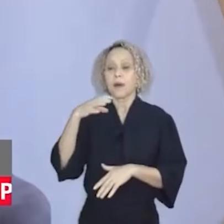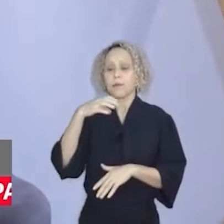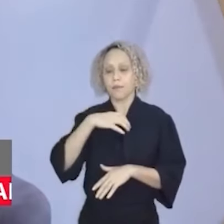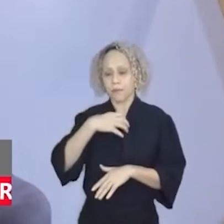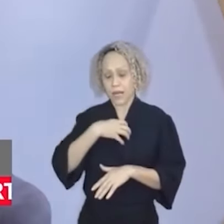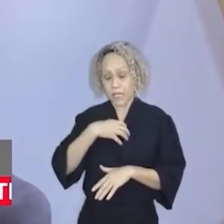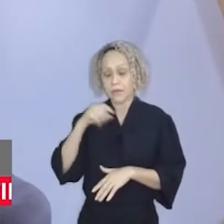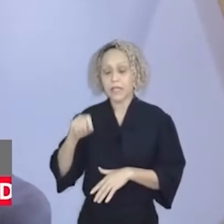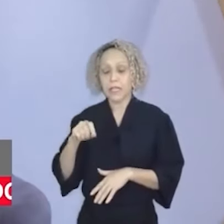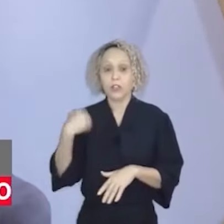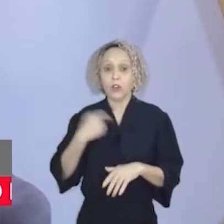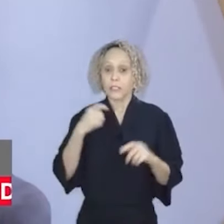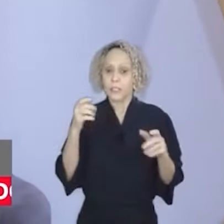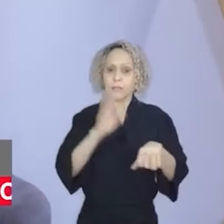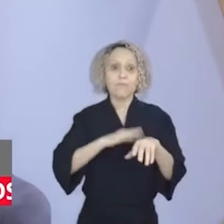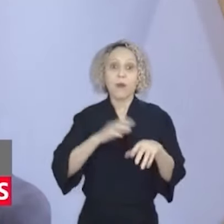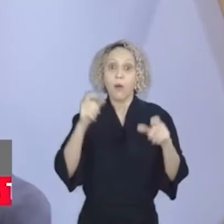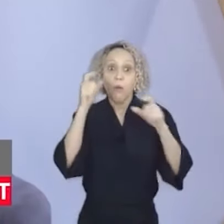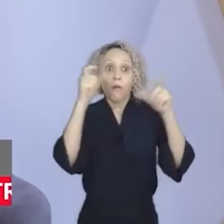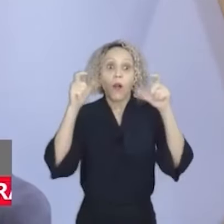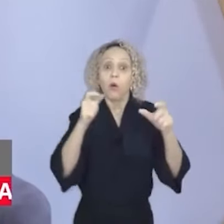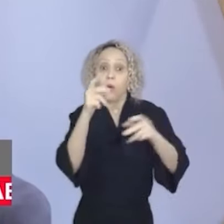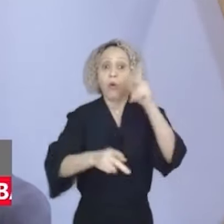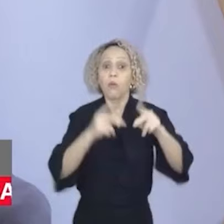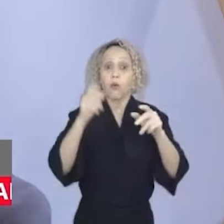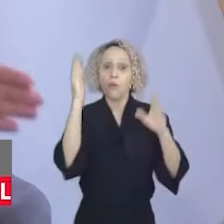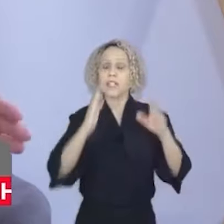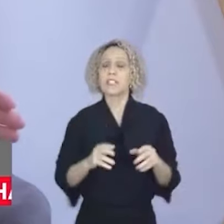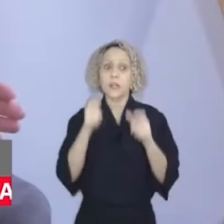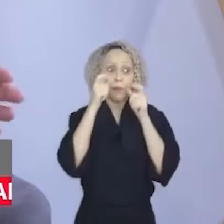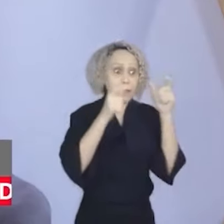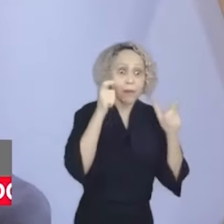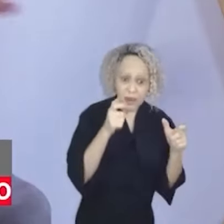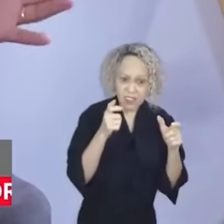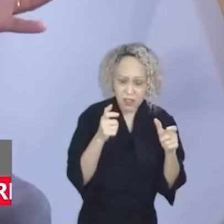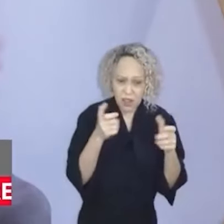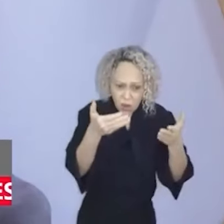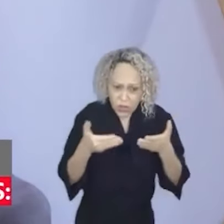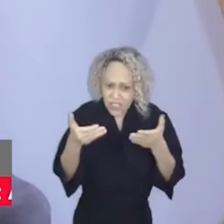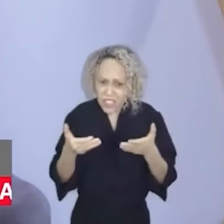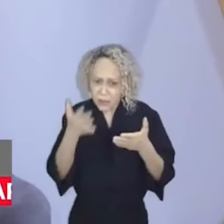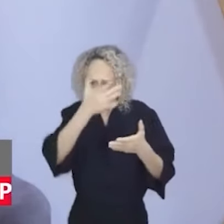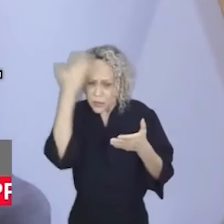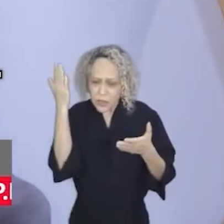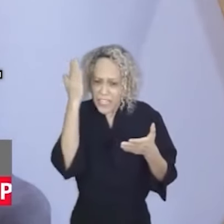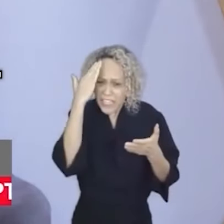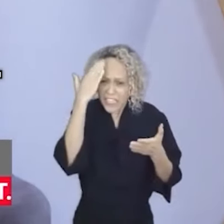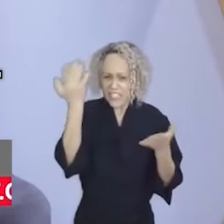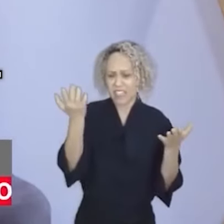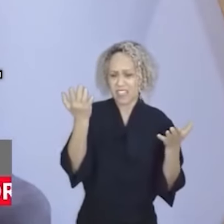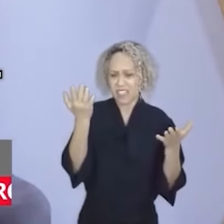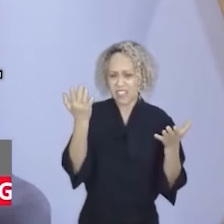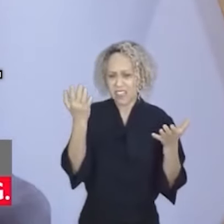brasileira, para acordar para a situação que a gente está. Nós estamos numa disputa de mentes e corações por 2 projetos que estão em jogo, e a